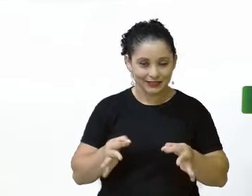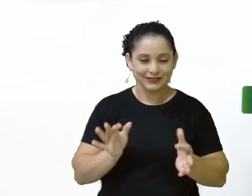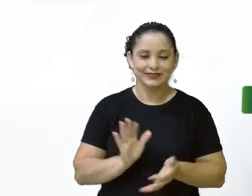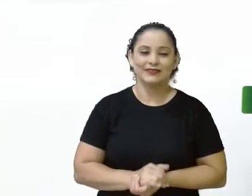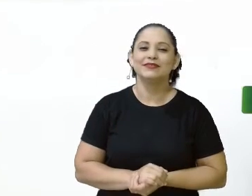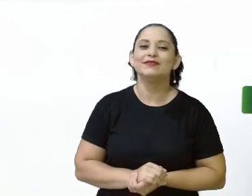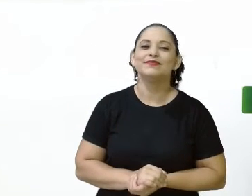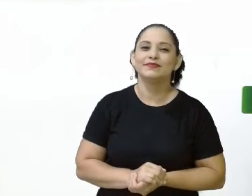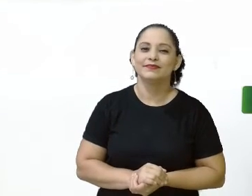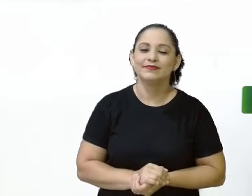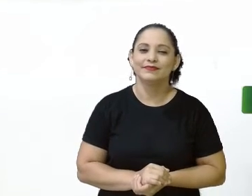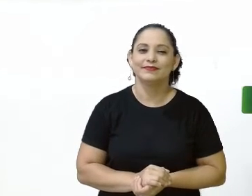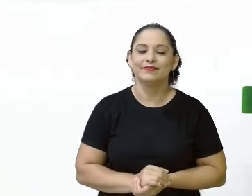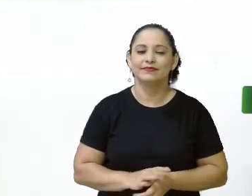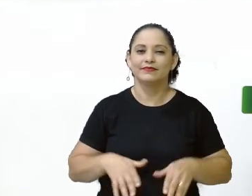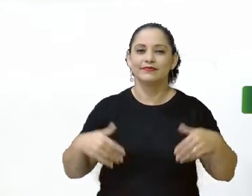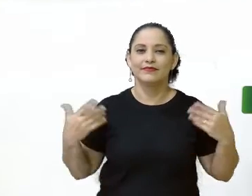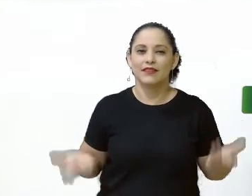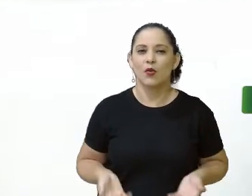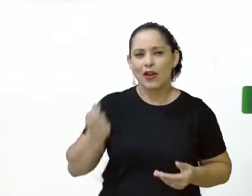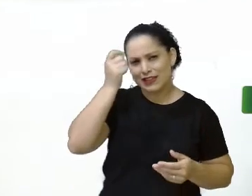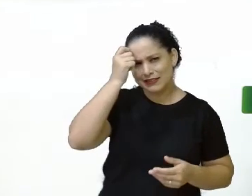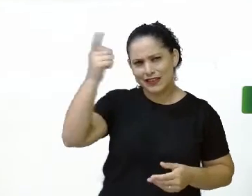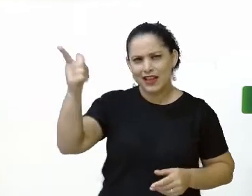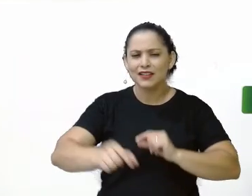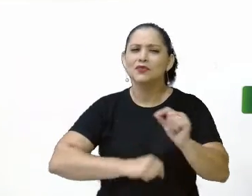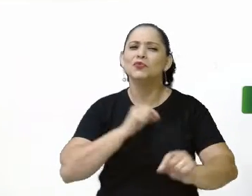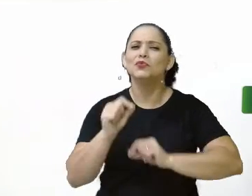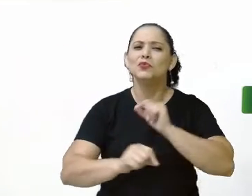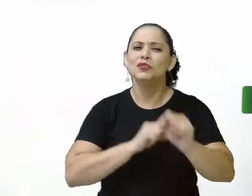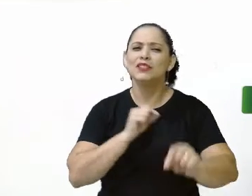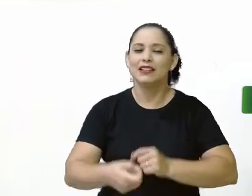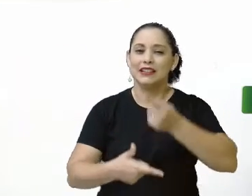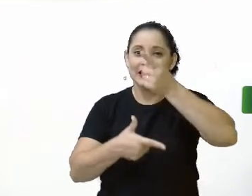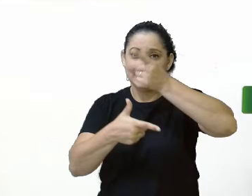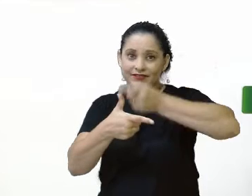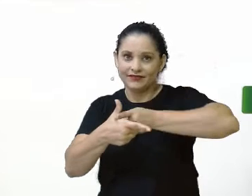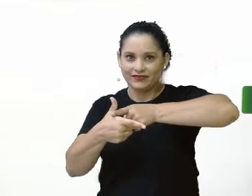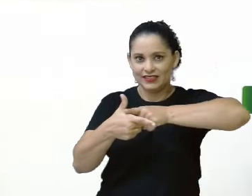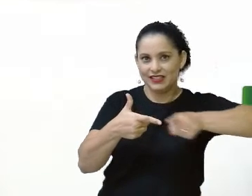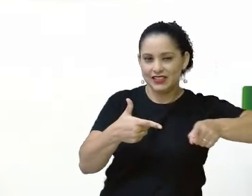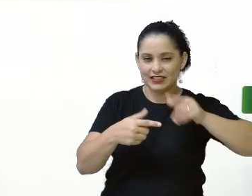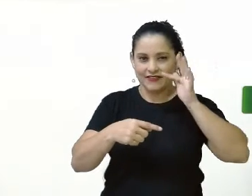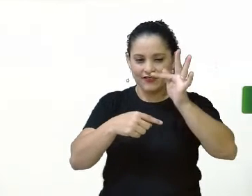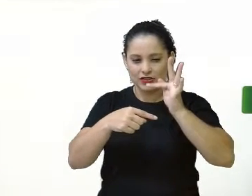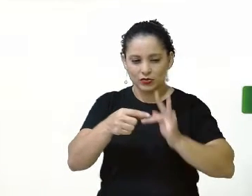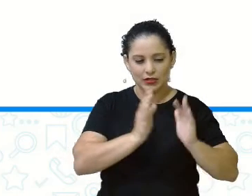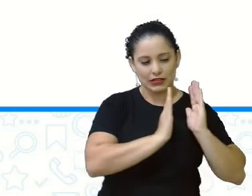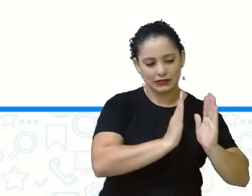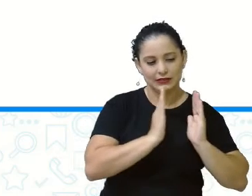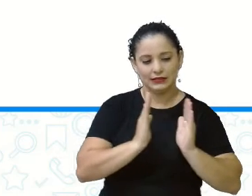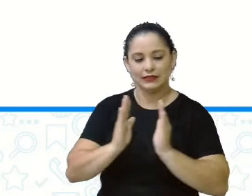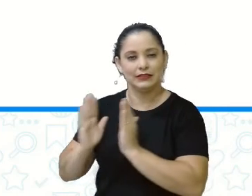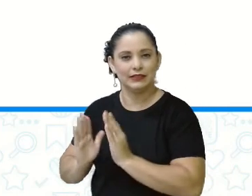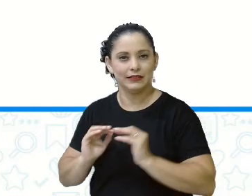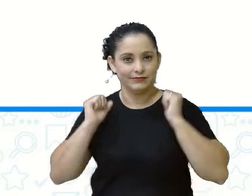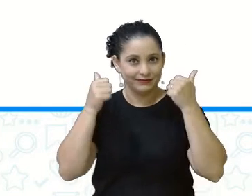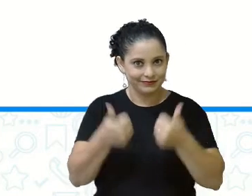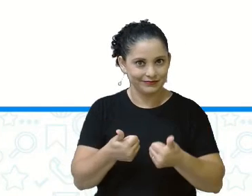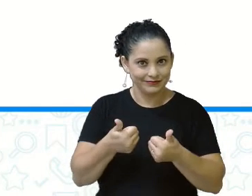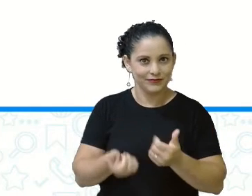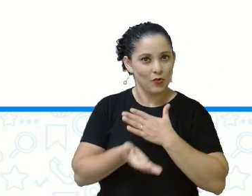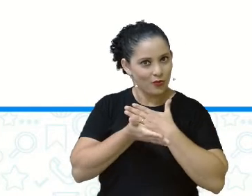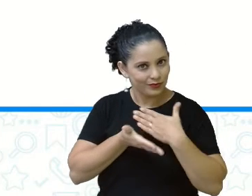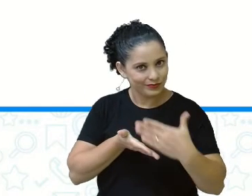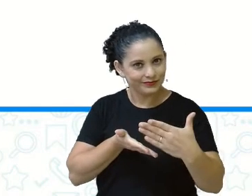Então, ó, ideia de divisão: repartir, fracionar. Tranquilo? A gente pode